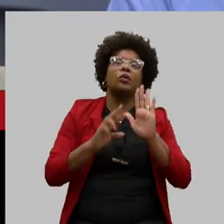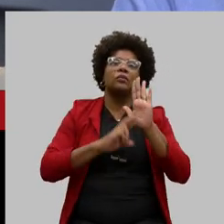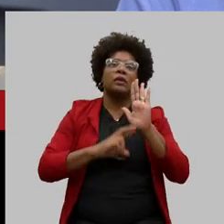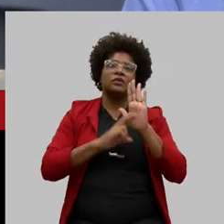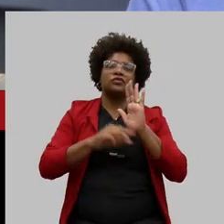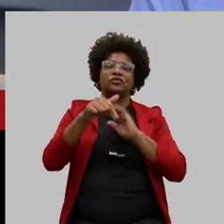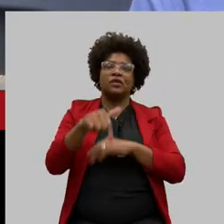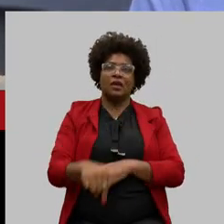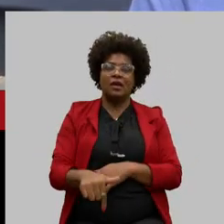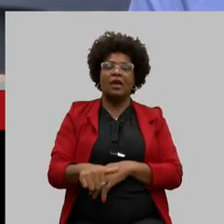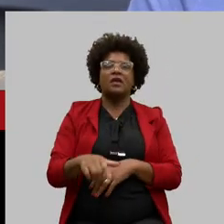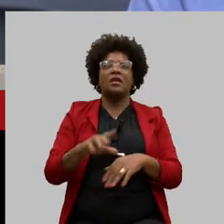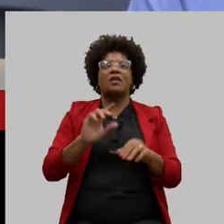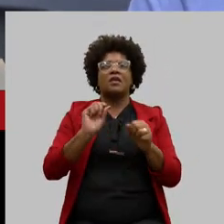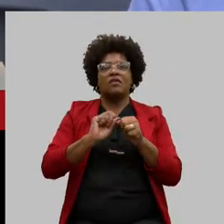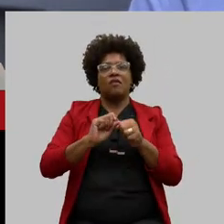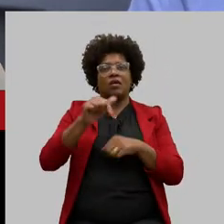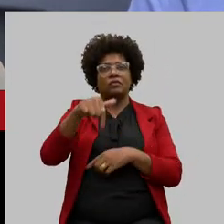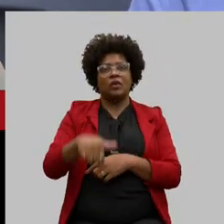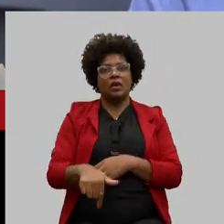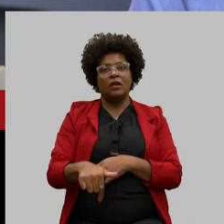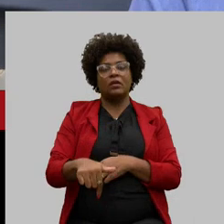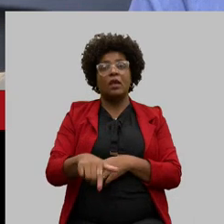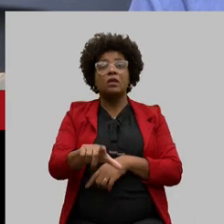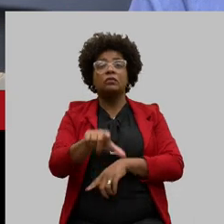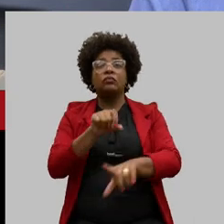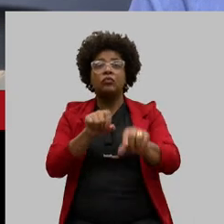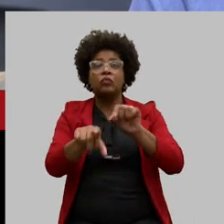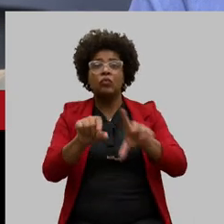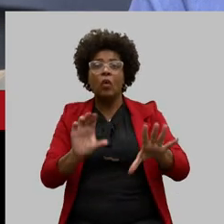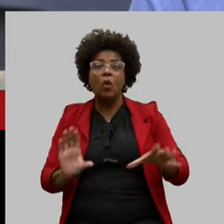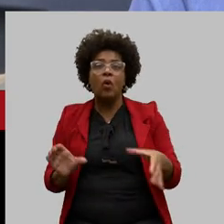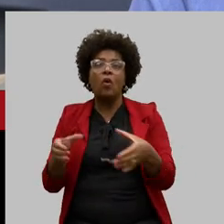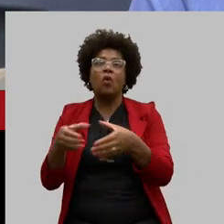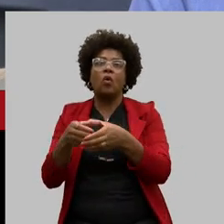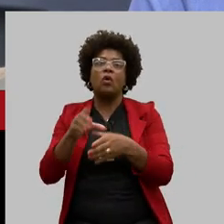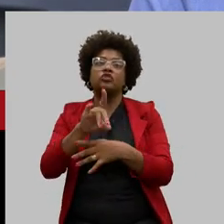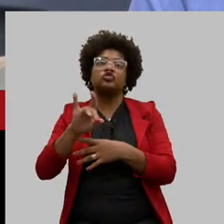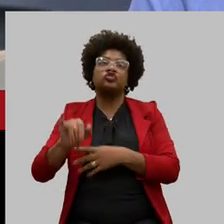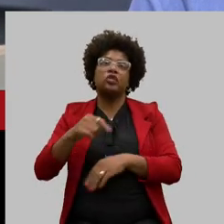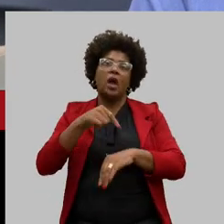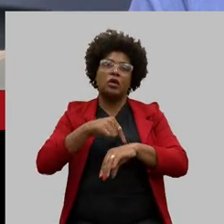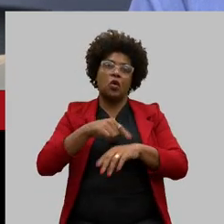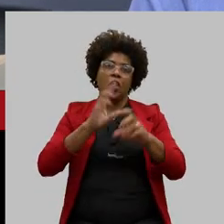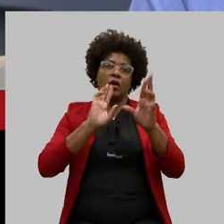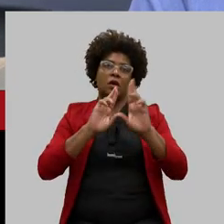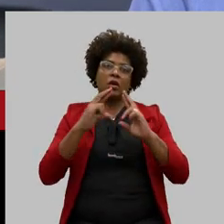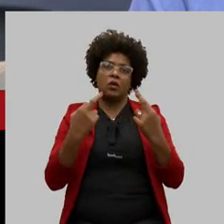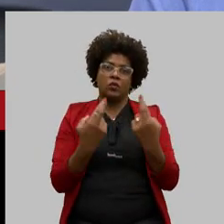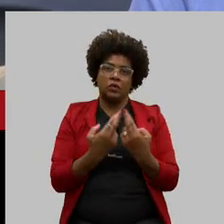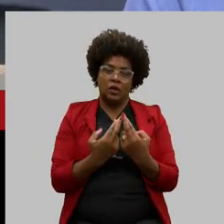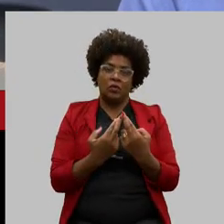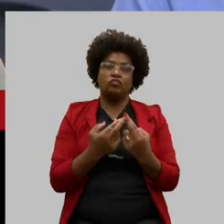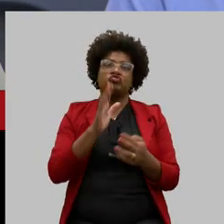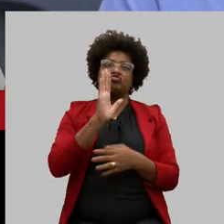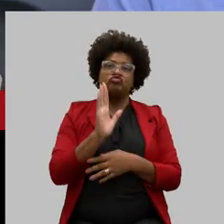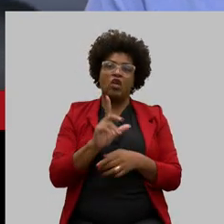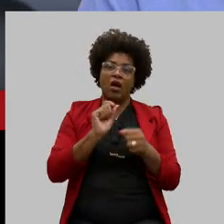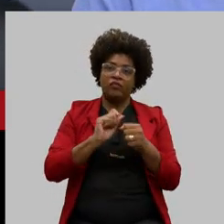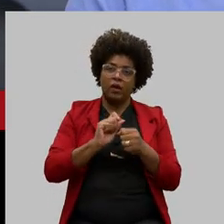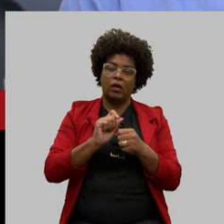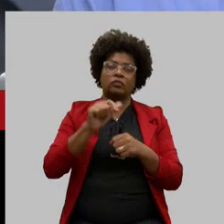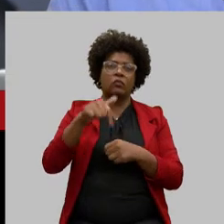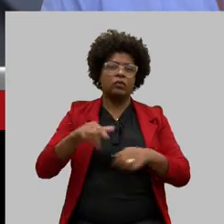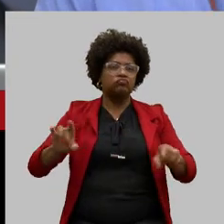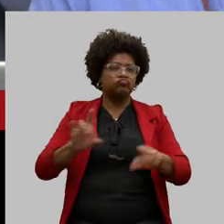seus desdobramentos selecionando-se a comissão o dia e a hora da reunião cumprida a finalidade da reunião a presidência